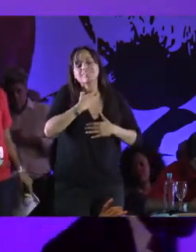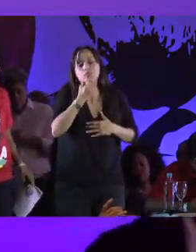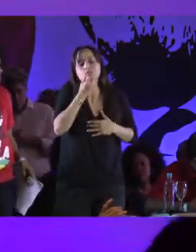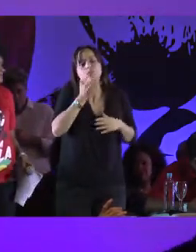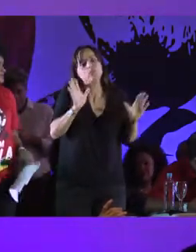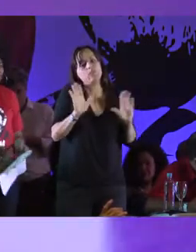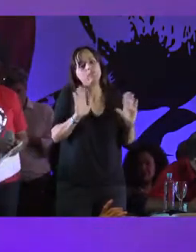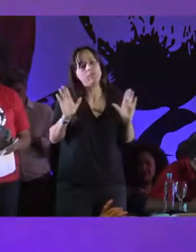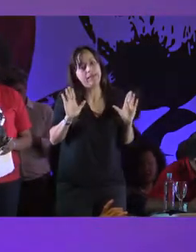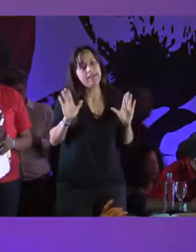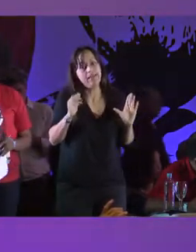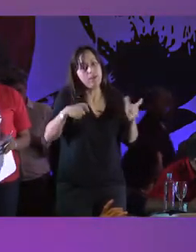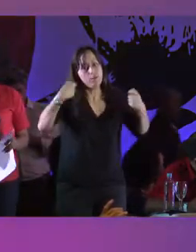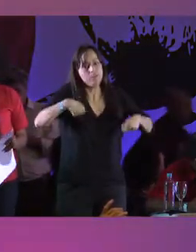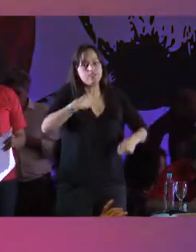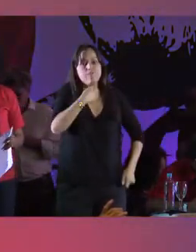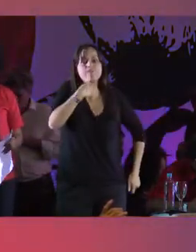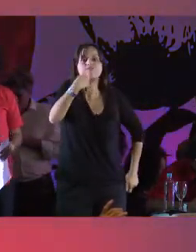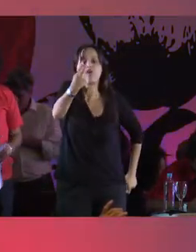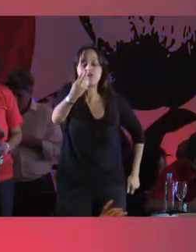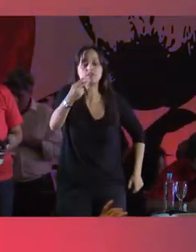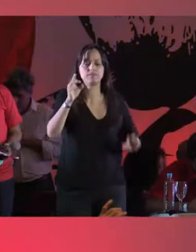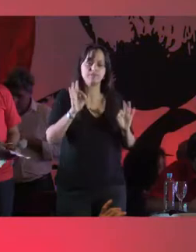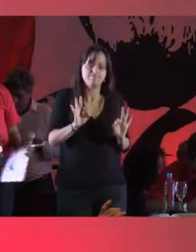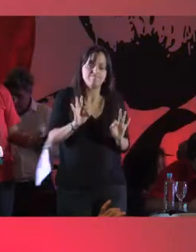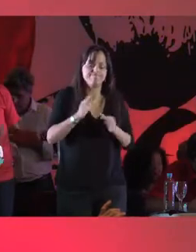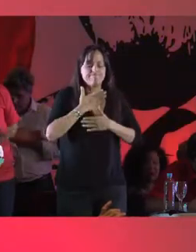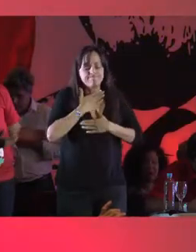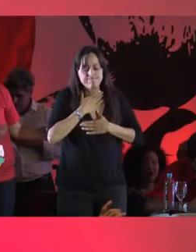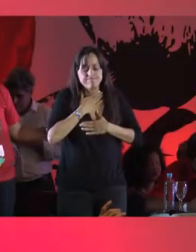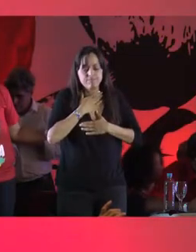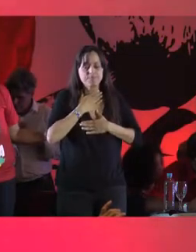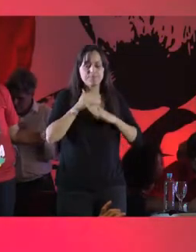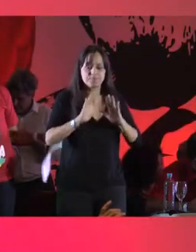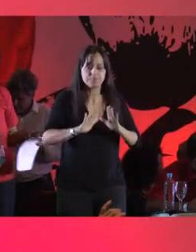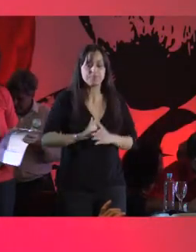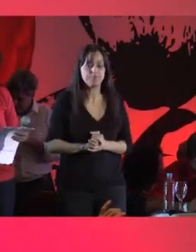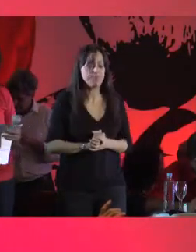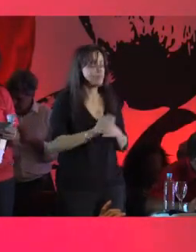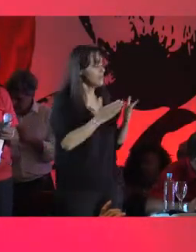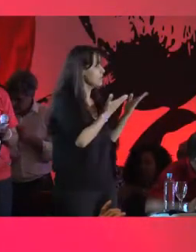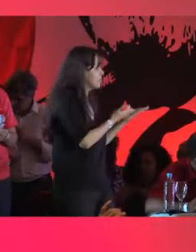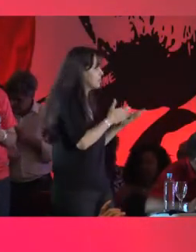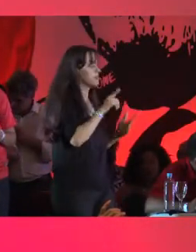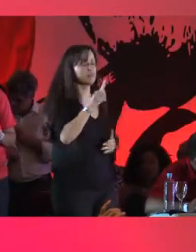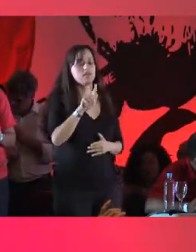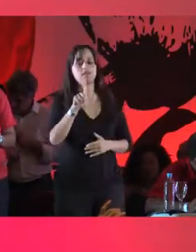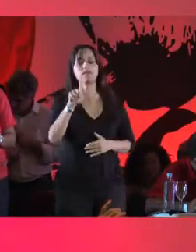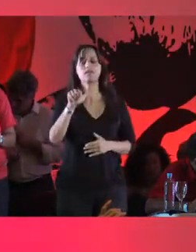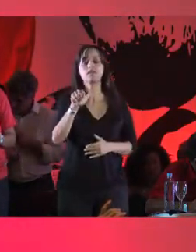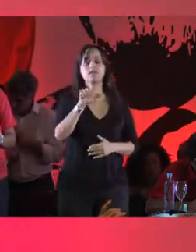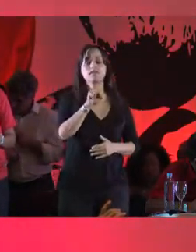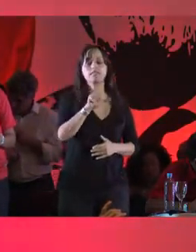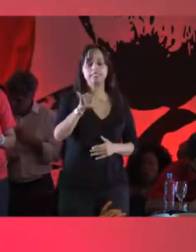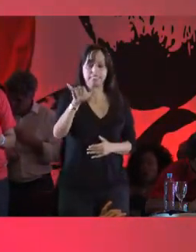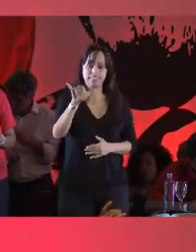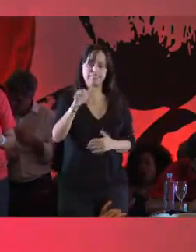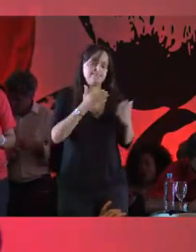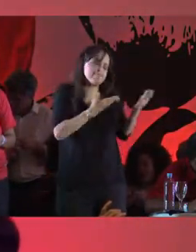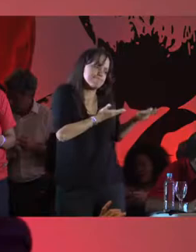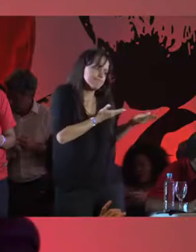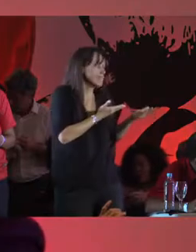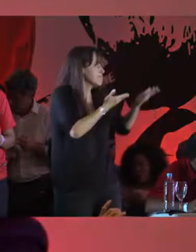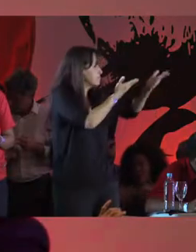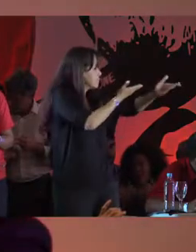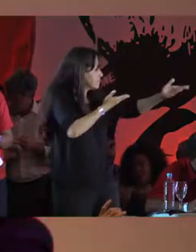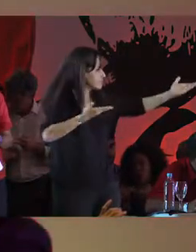boa para dizer o que eu quero dizer. Mas, querida companheira Gleice, queridos companheiros da